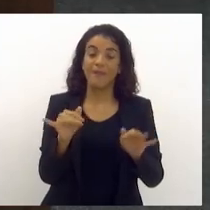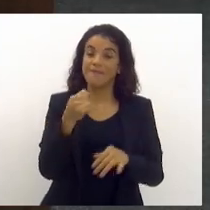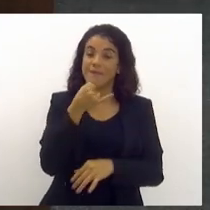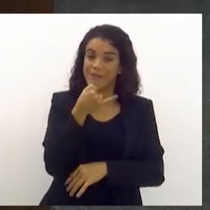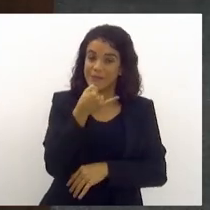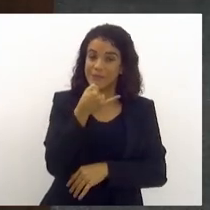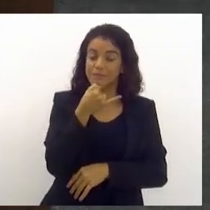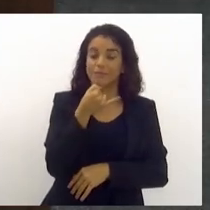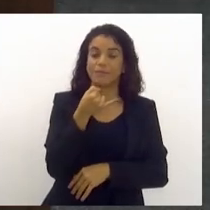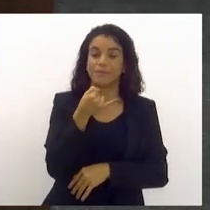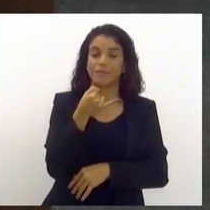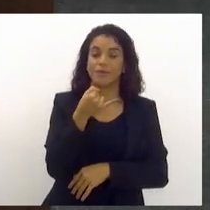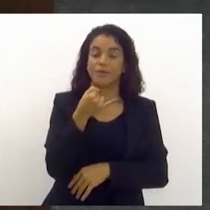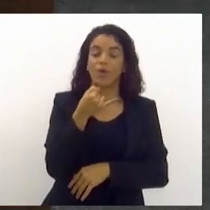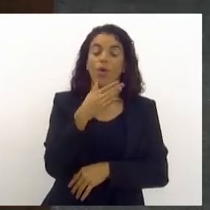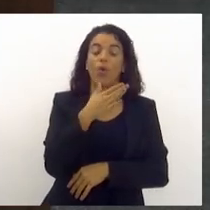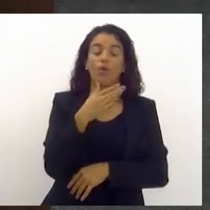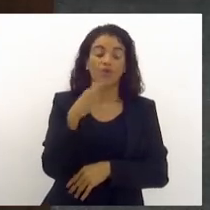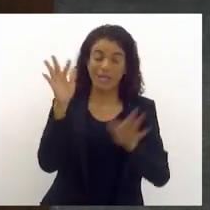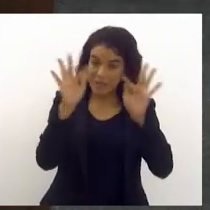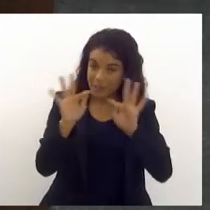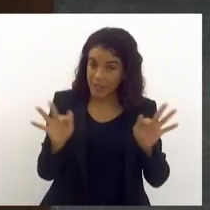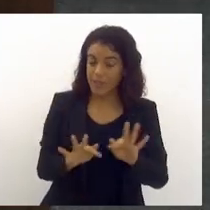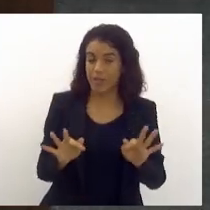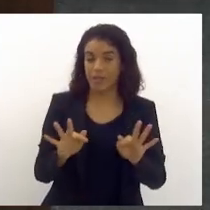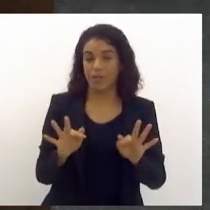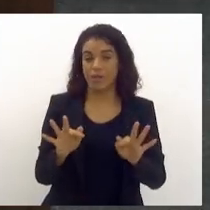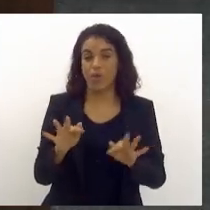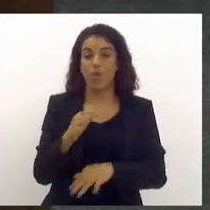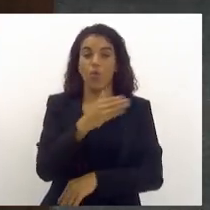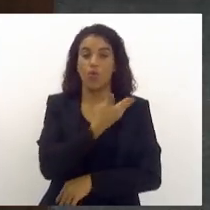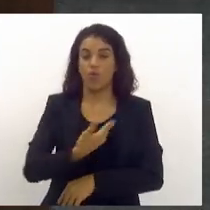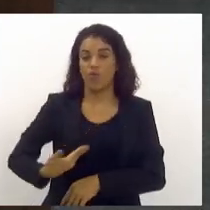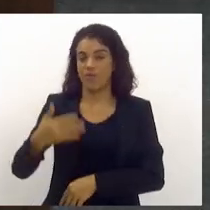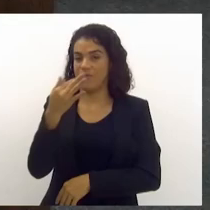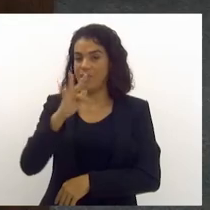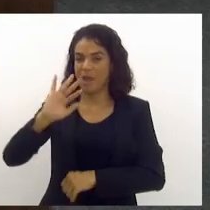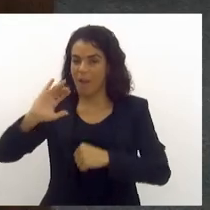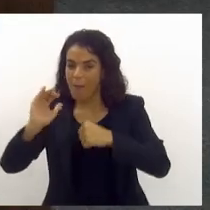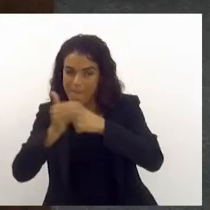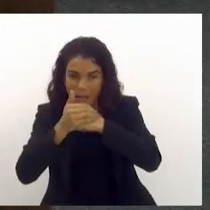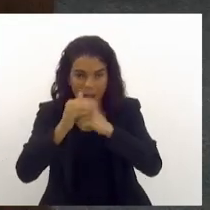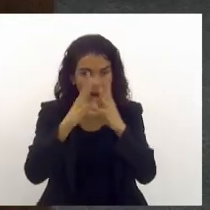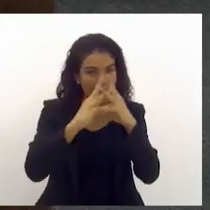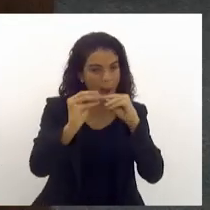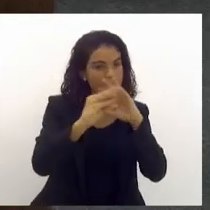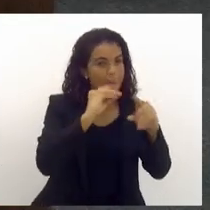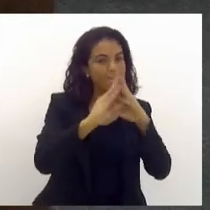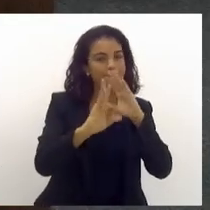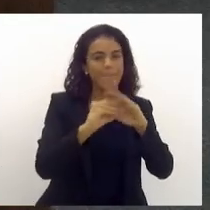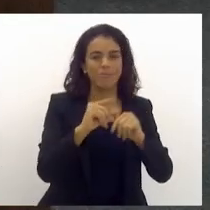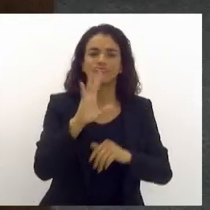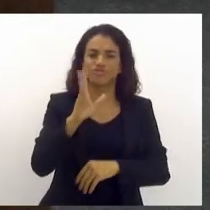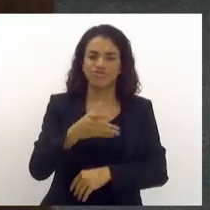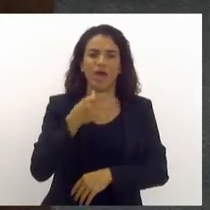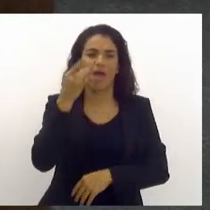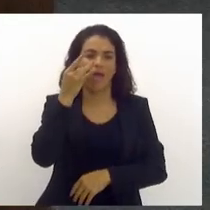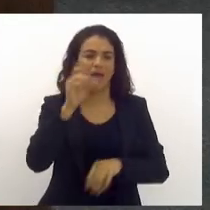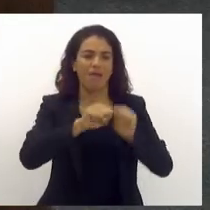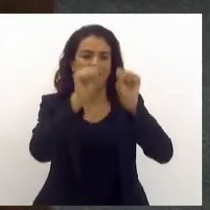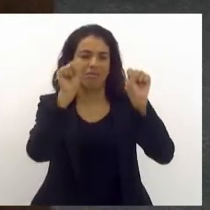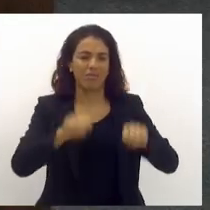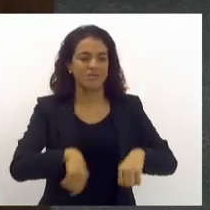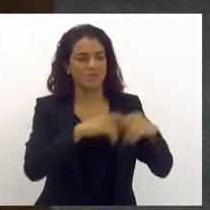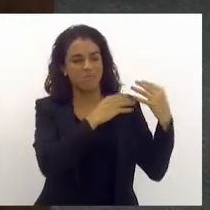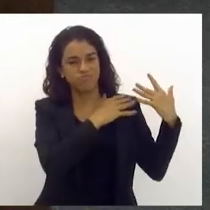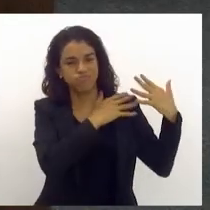onde o governo federal não se esconde. Nós vivenciamos durante um longo processo, no